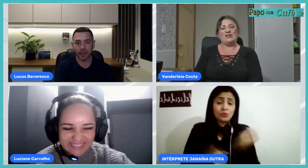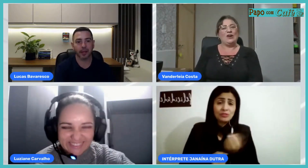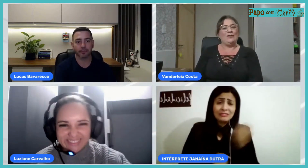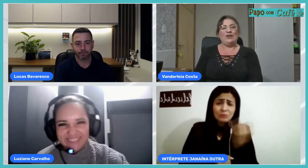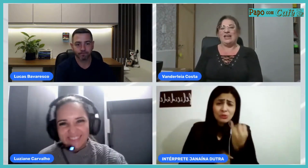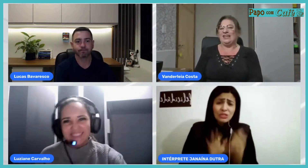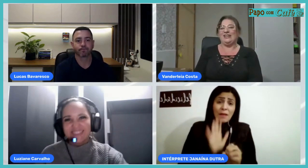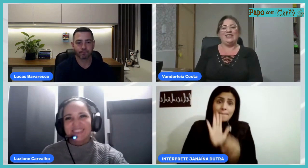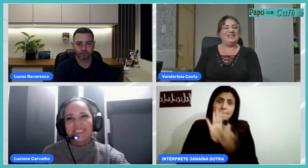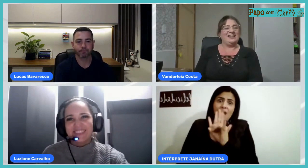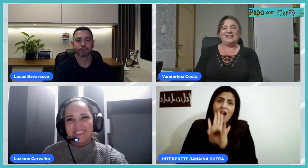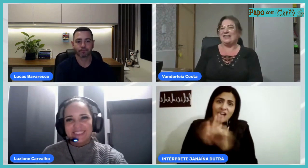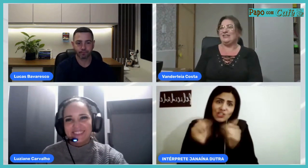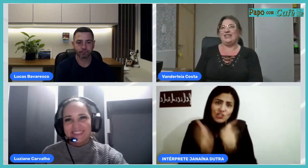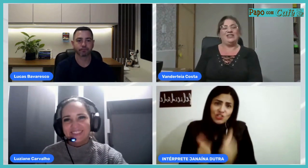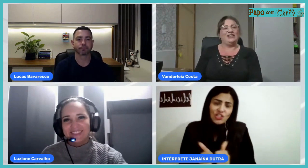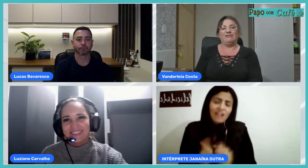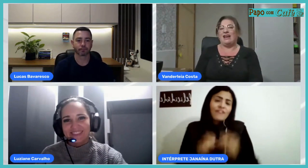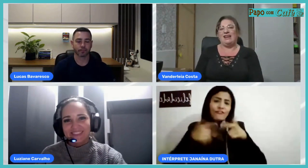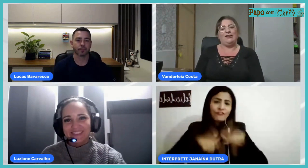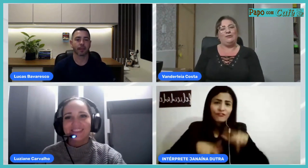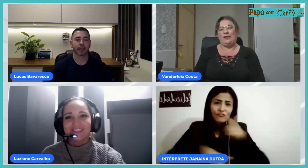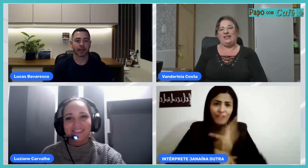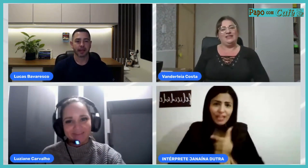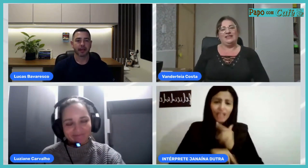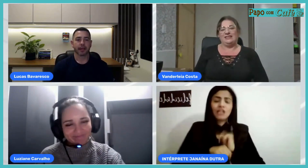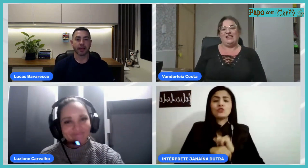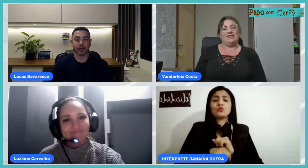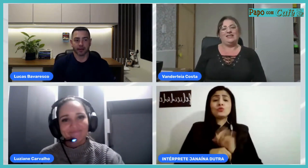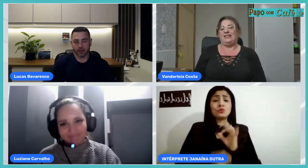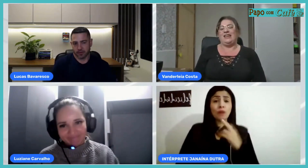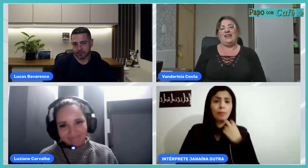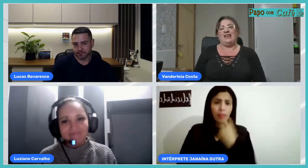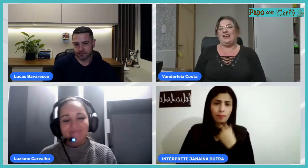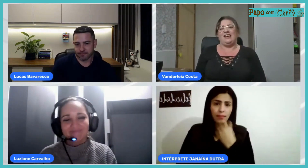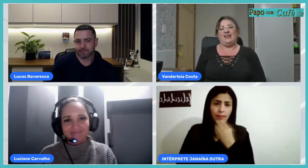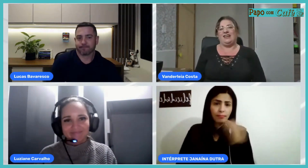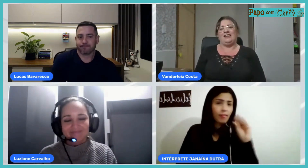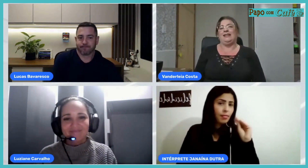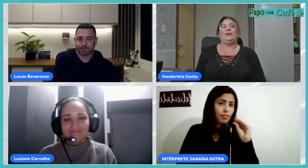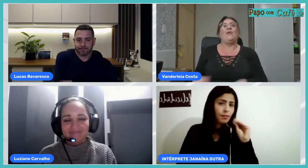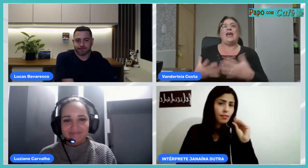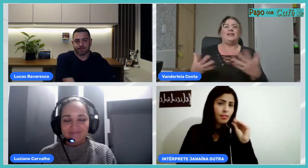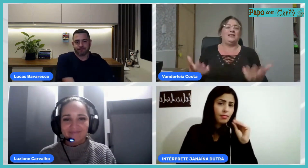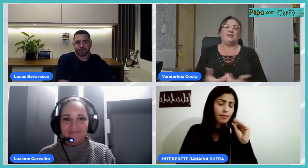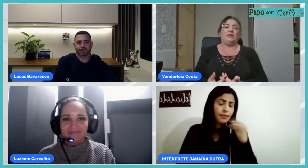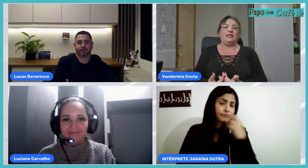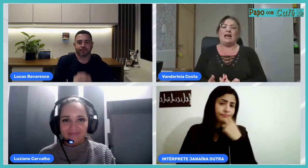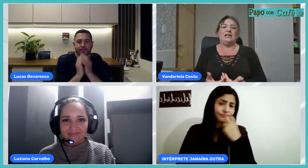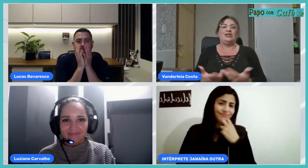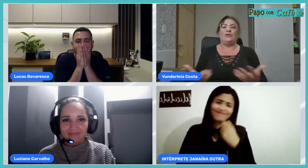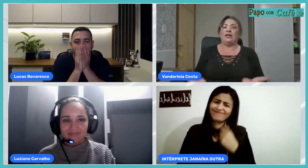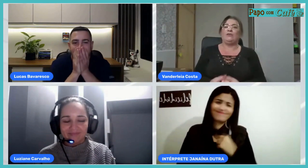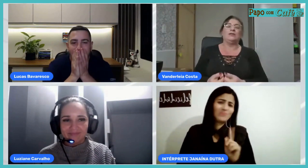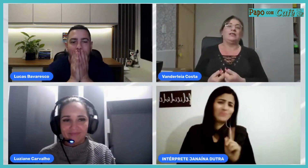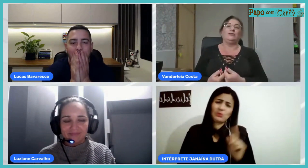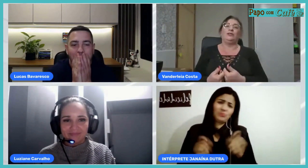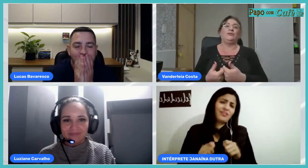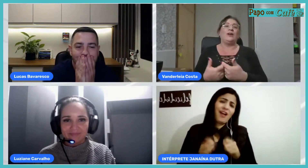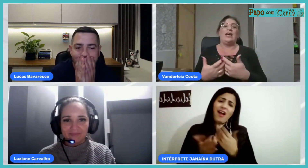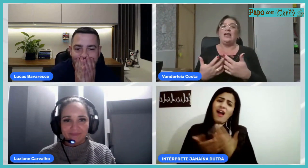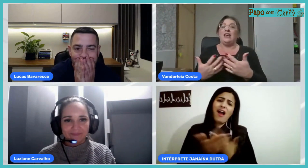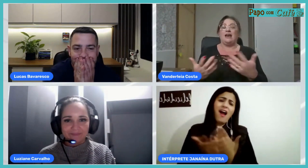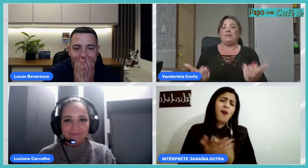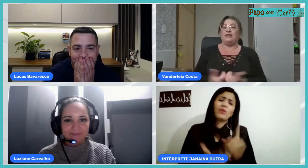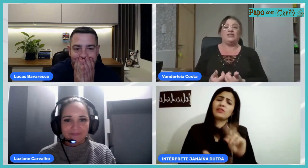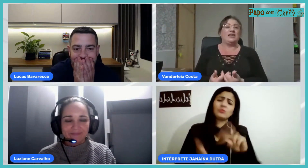vezes não tem, né? Só ficar na oralização, gente, não dá, é o fim. É assim, não é acessibilidade, não é inclusão,